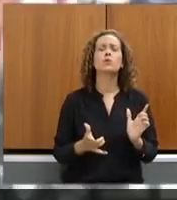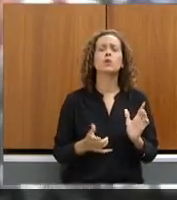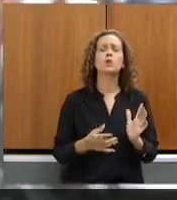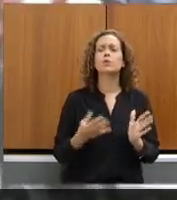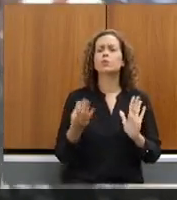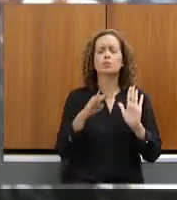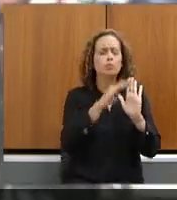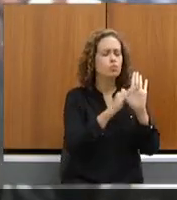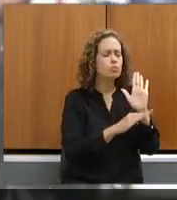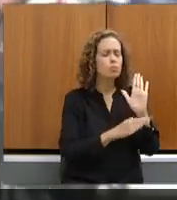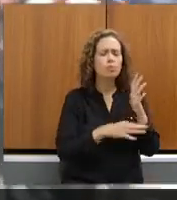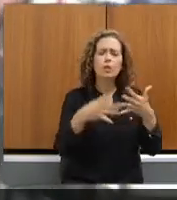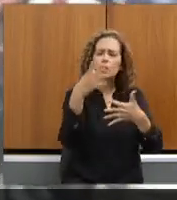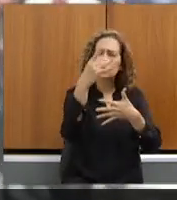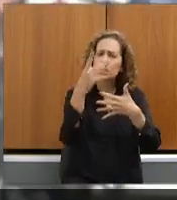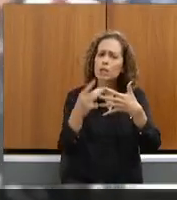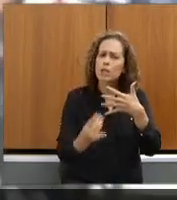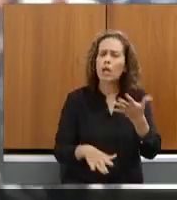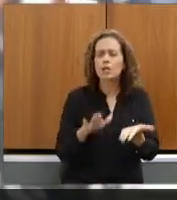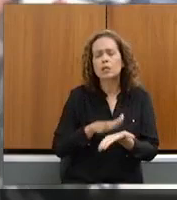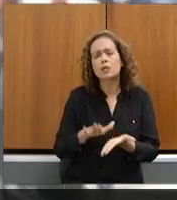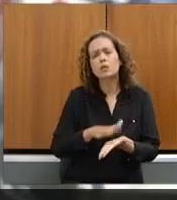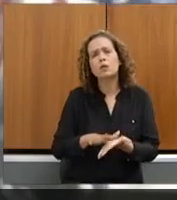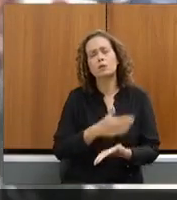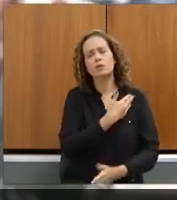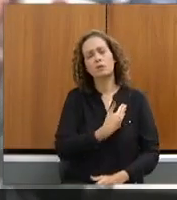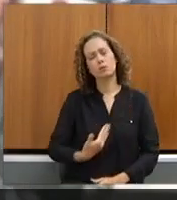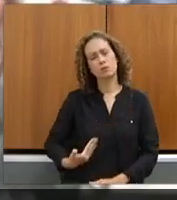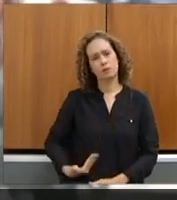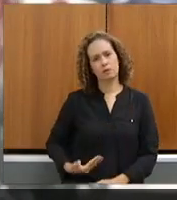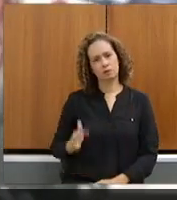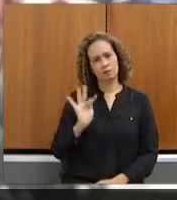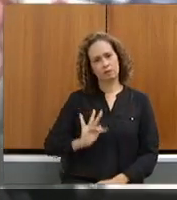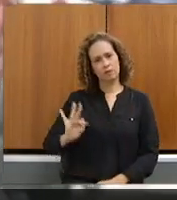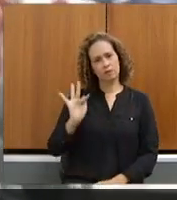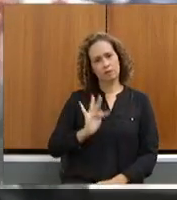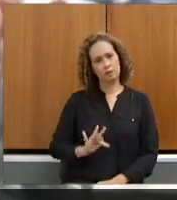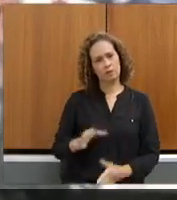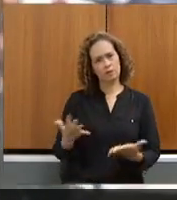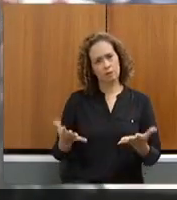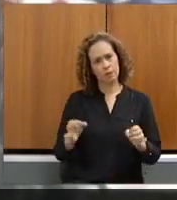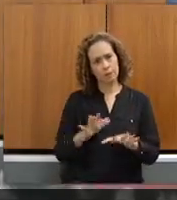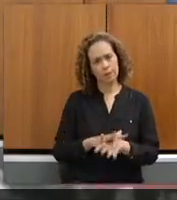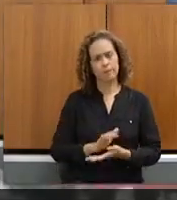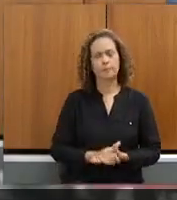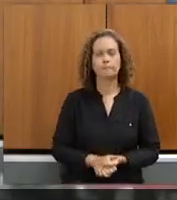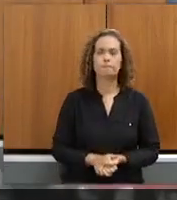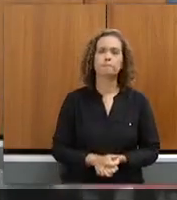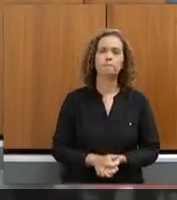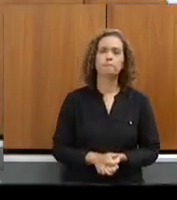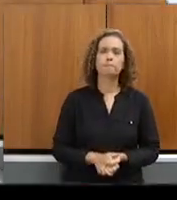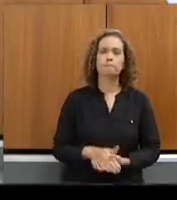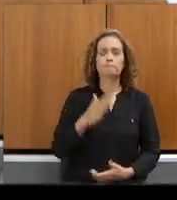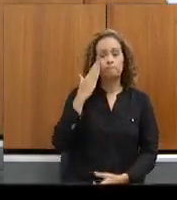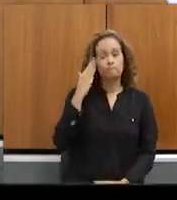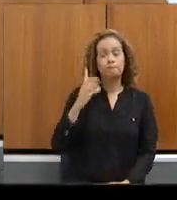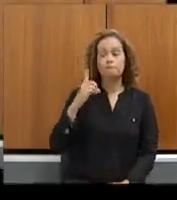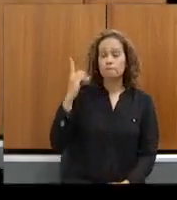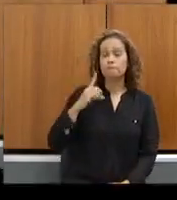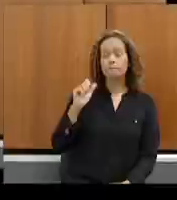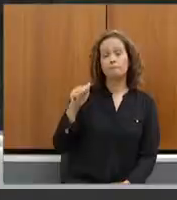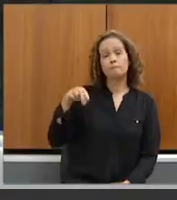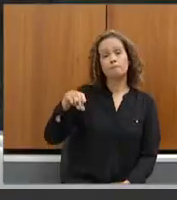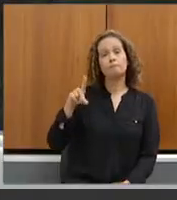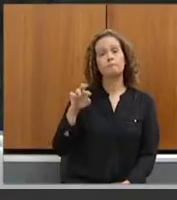gastos com os recursos que vêm governo federal Essas são as contribuições Presidente Obrigado Deputado André de Jesus